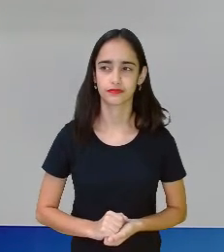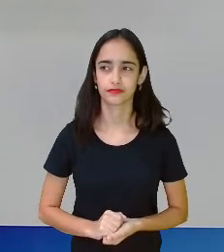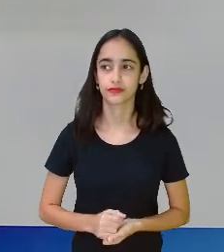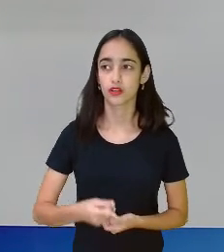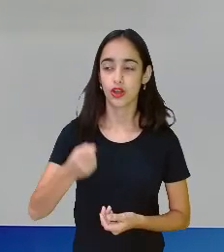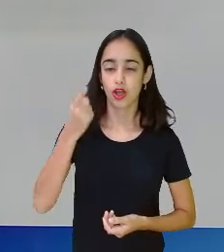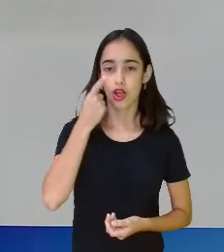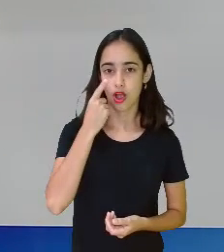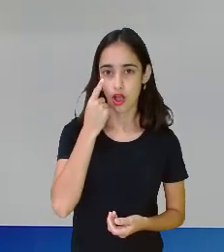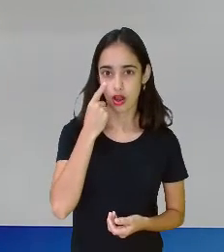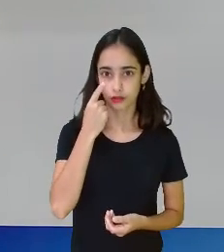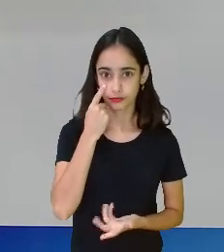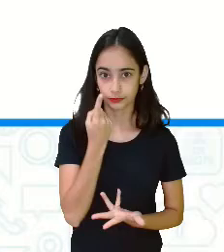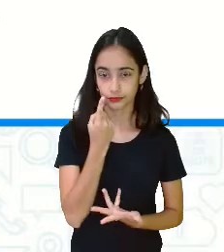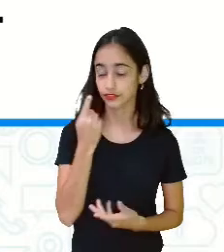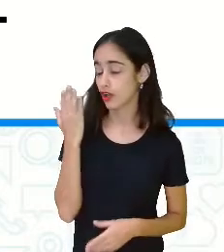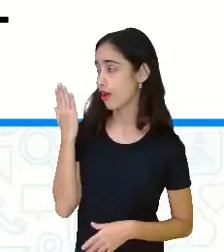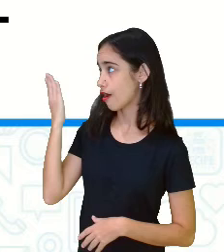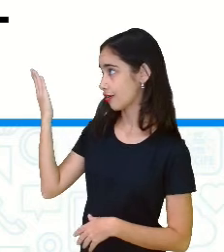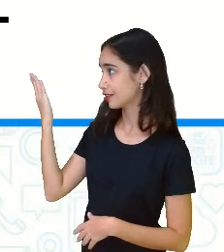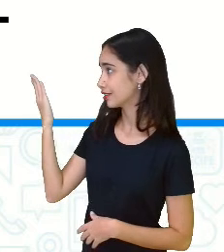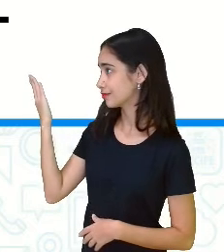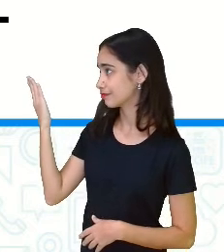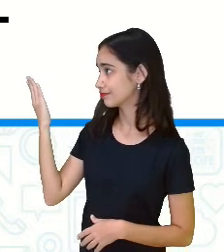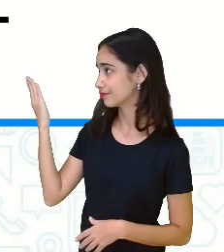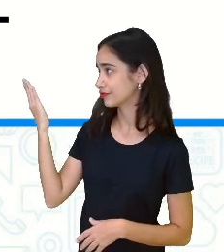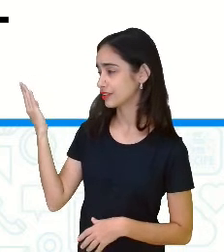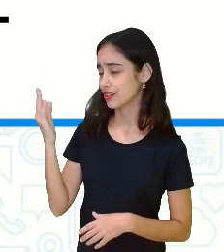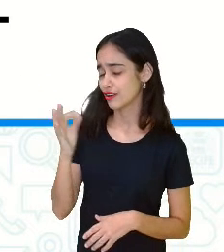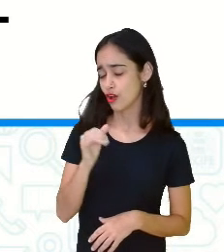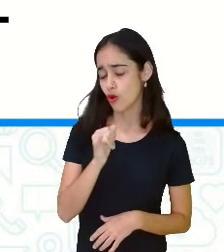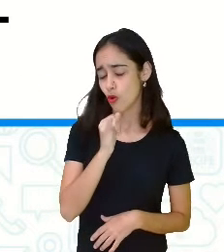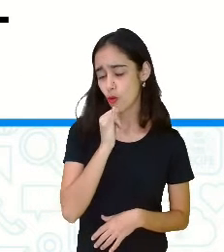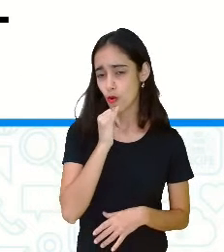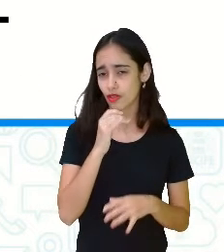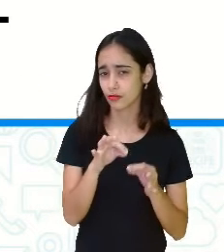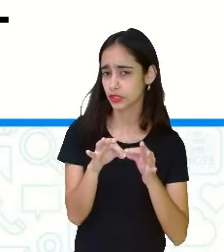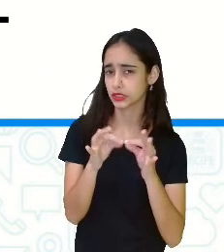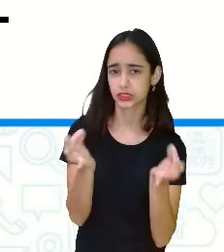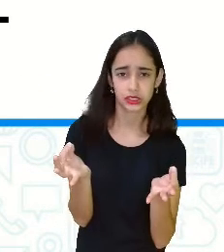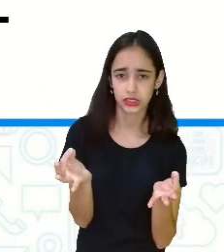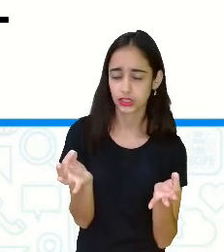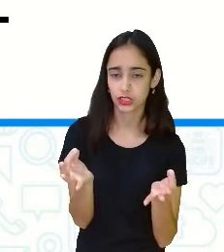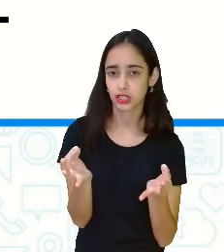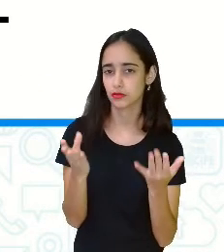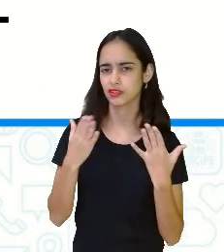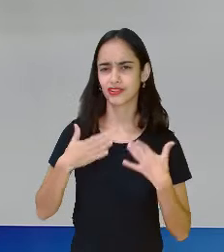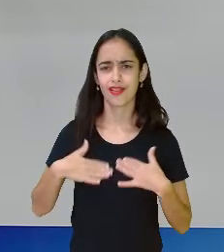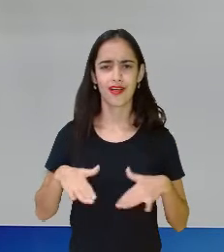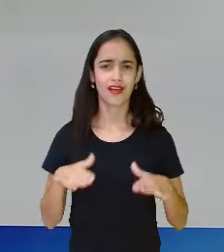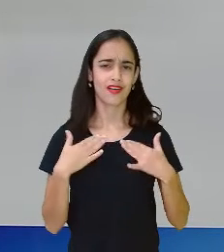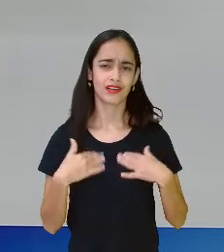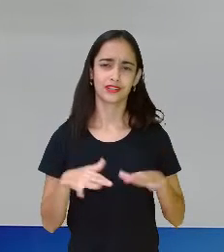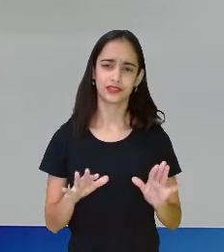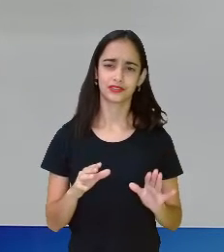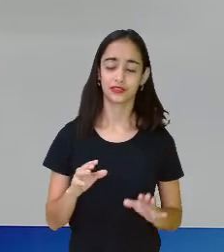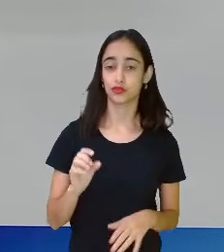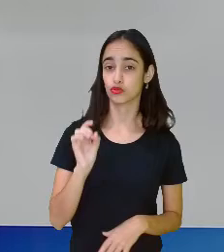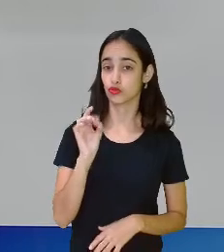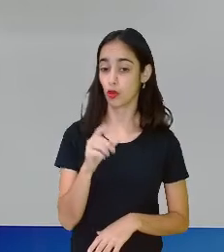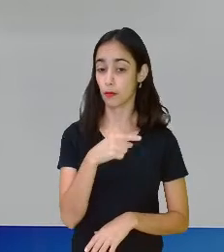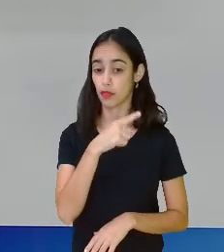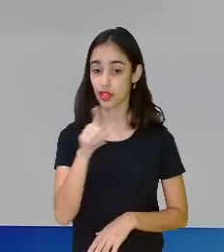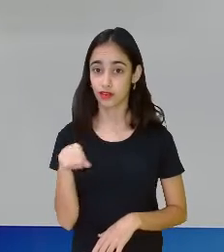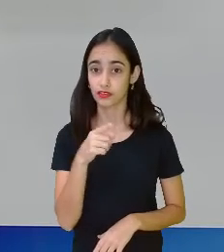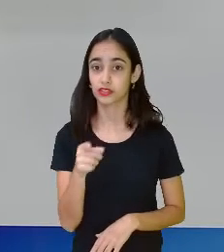Ó, aqui, meu Deus, um exemplo simples, simples, simples. Muito tranquilo. É só para vocês terem a